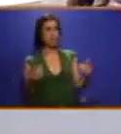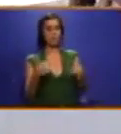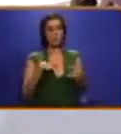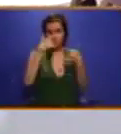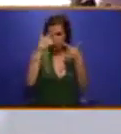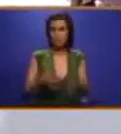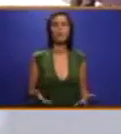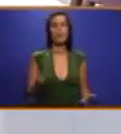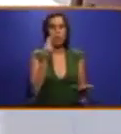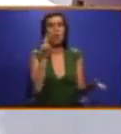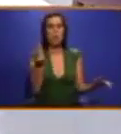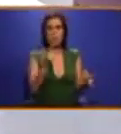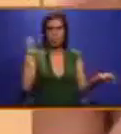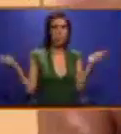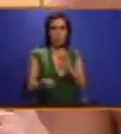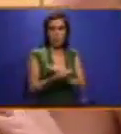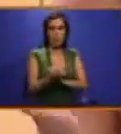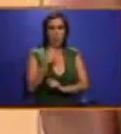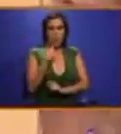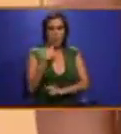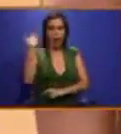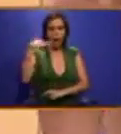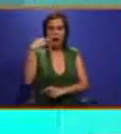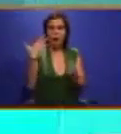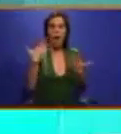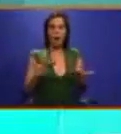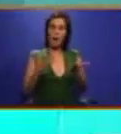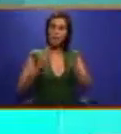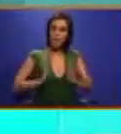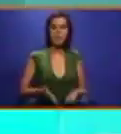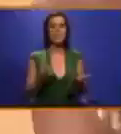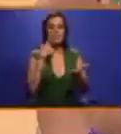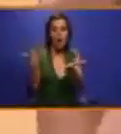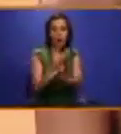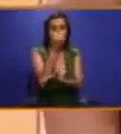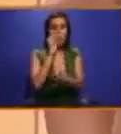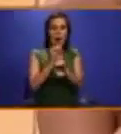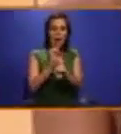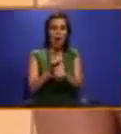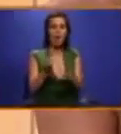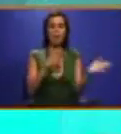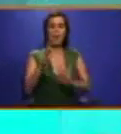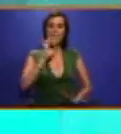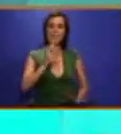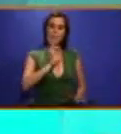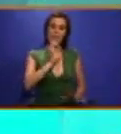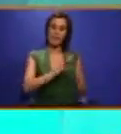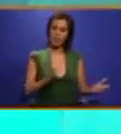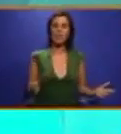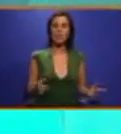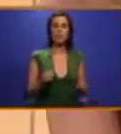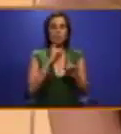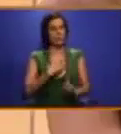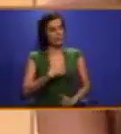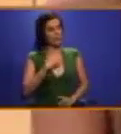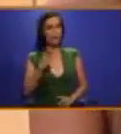Surpreendida pensei como é que uma pessoa mudou tão drasticamente por isso agora é preciso recuperar um bocadinho o lado feminino dela também para ela se